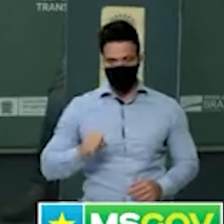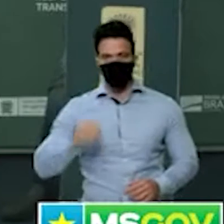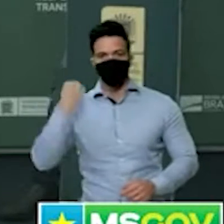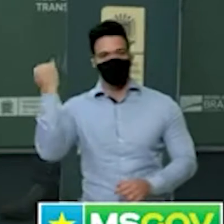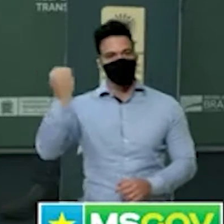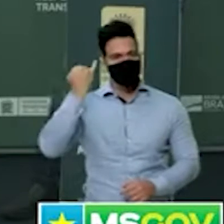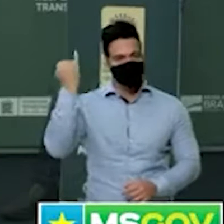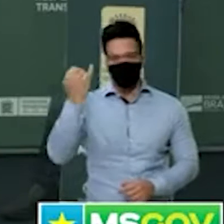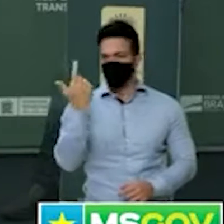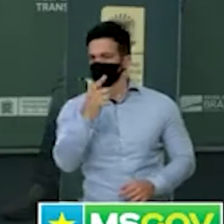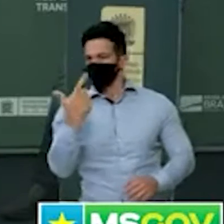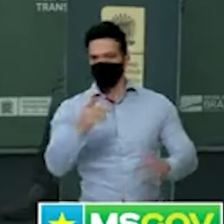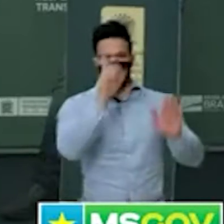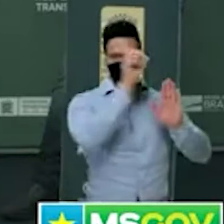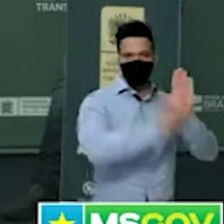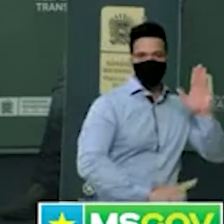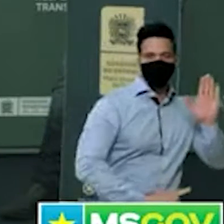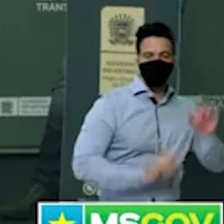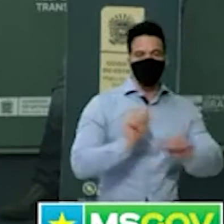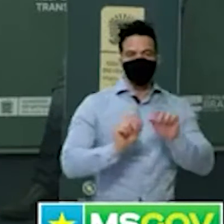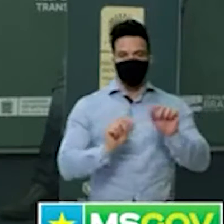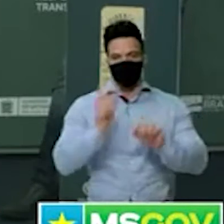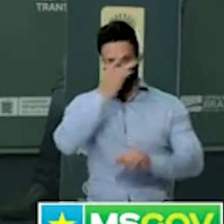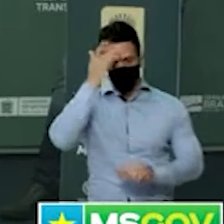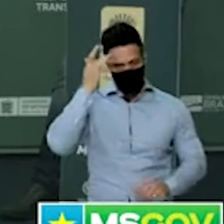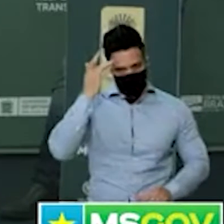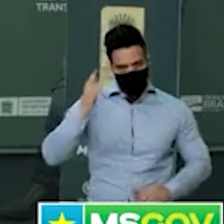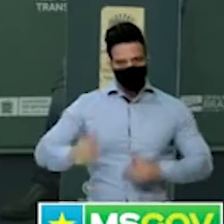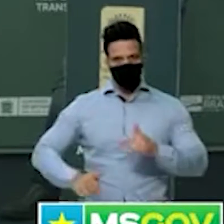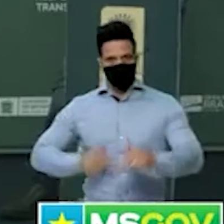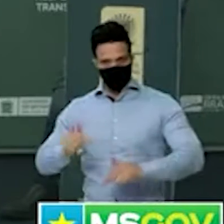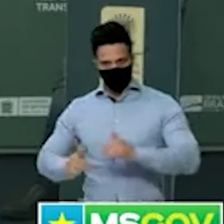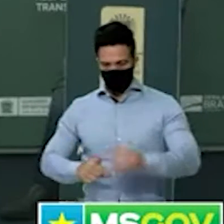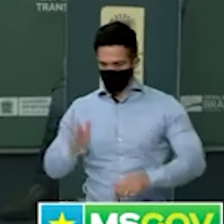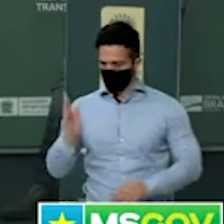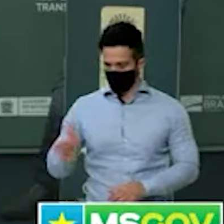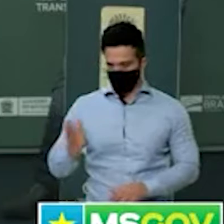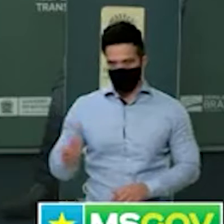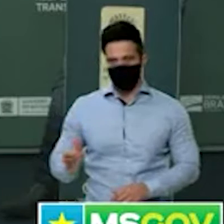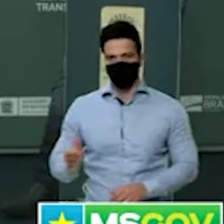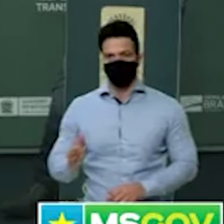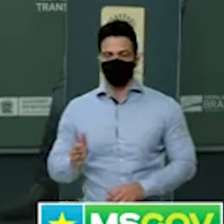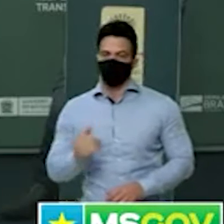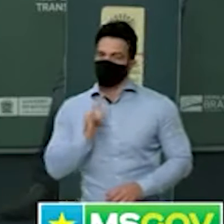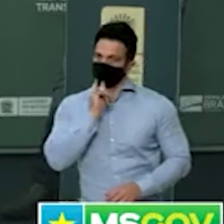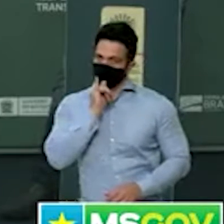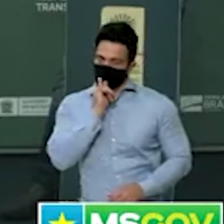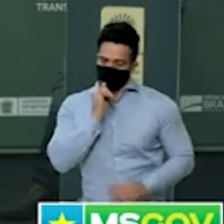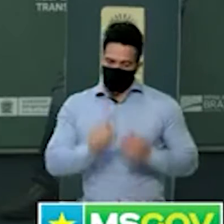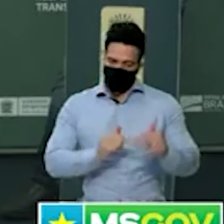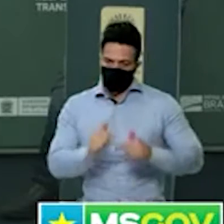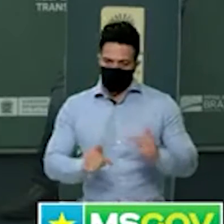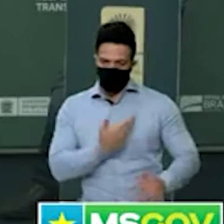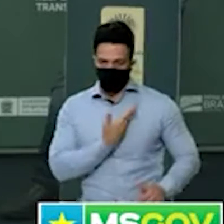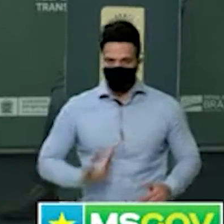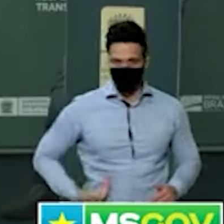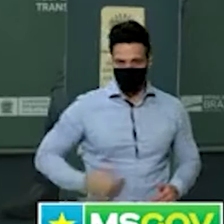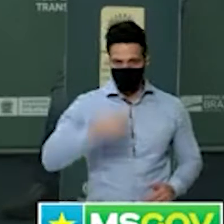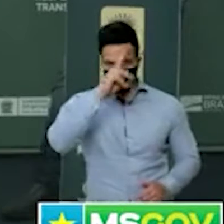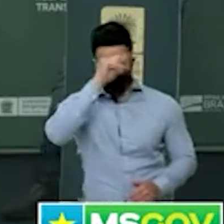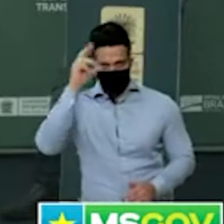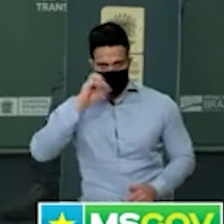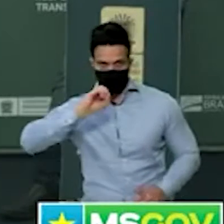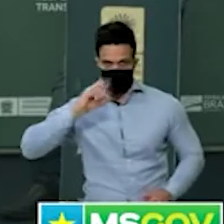alertar que não vai ter direito ao auxílio os trabalhadores da cultura com emprego formal privado ou público quem está recebendo o